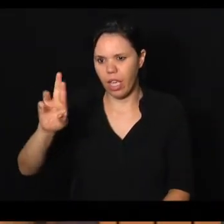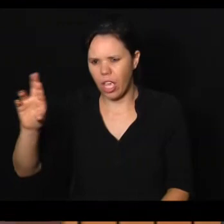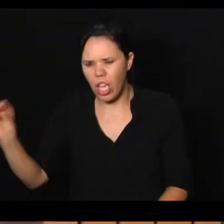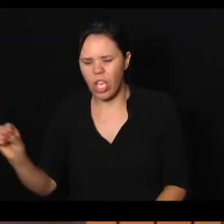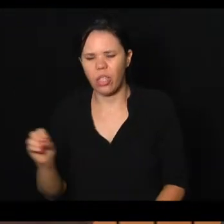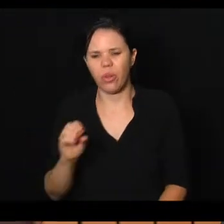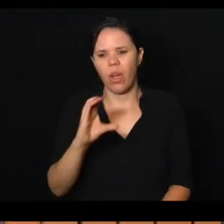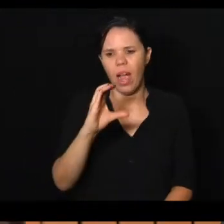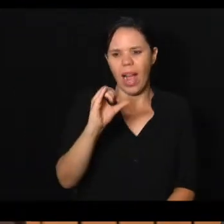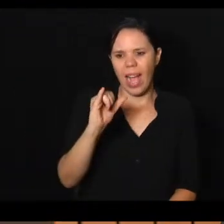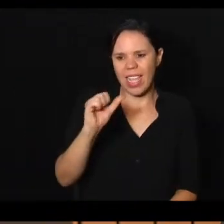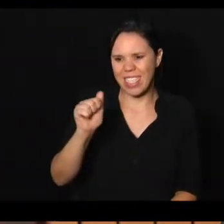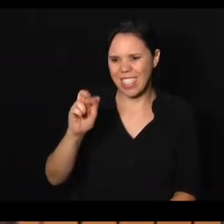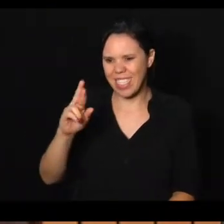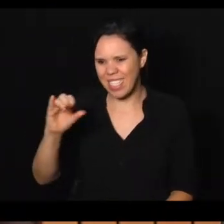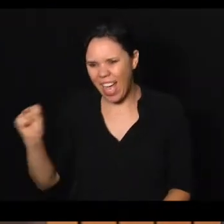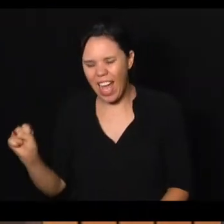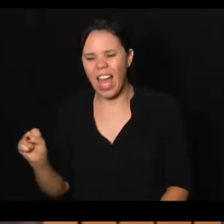os ribeirinhos,